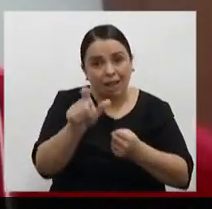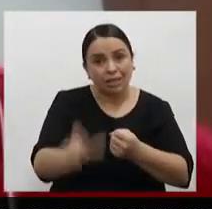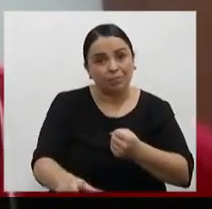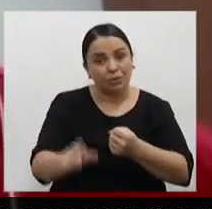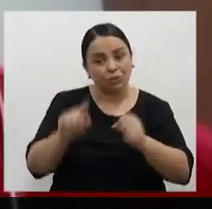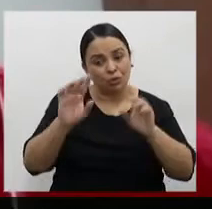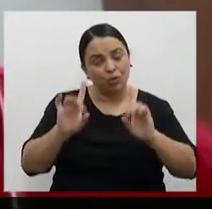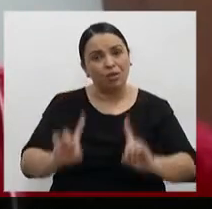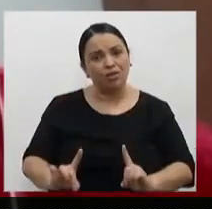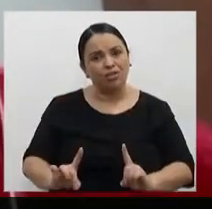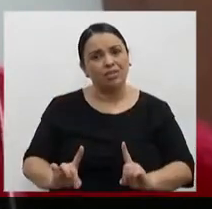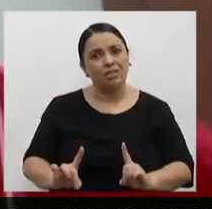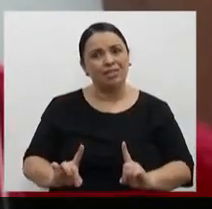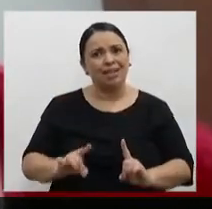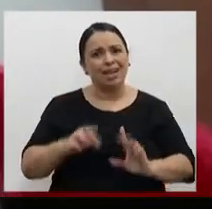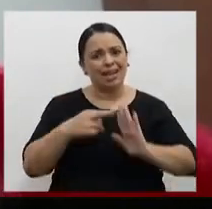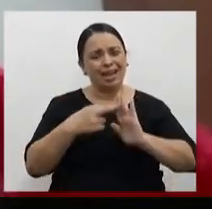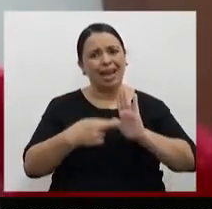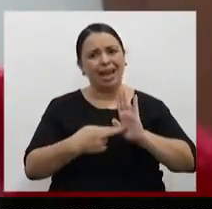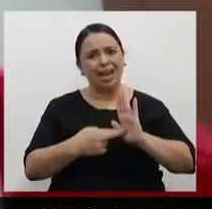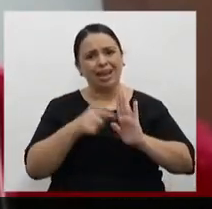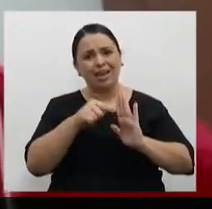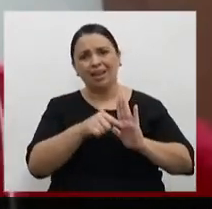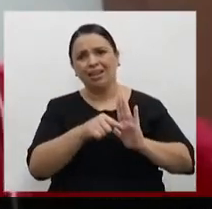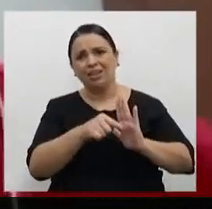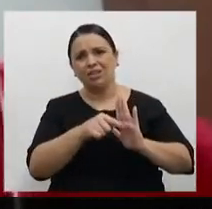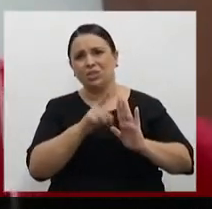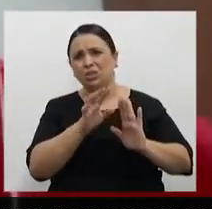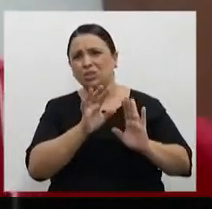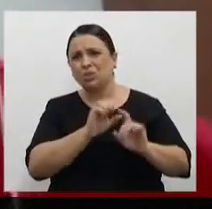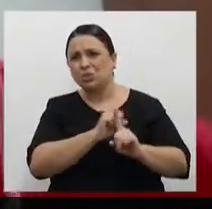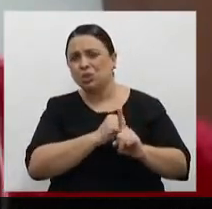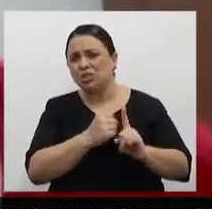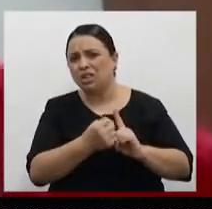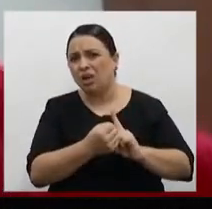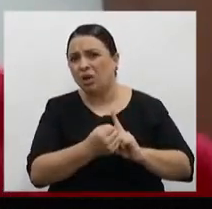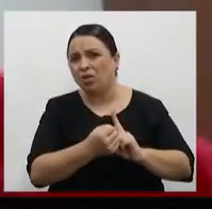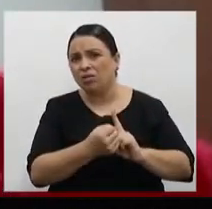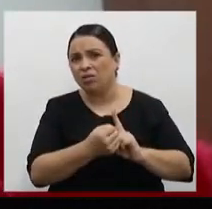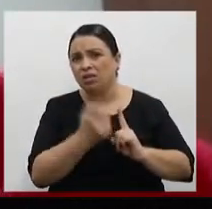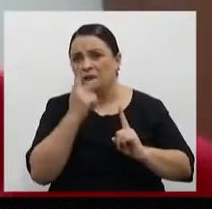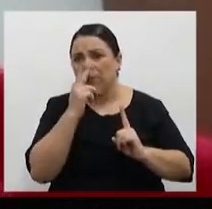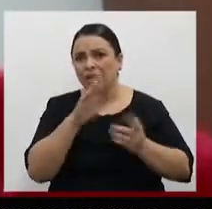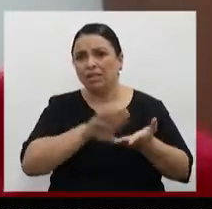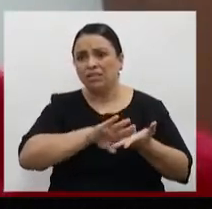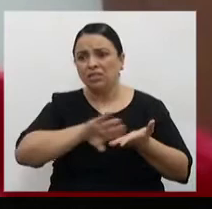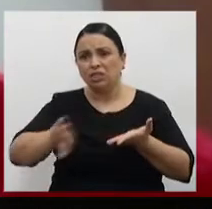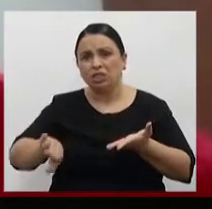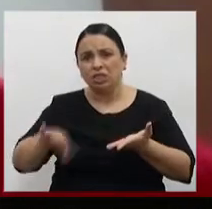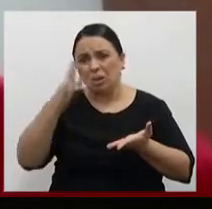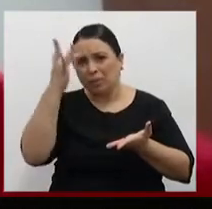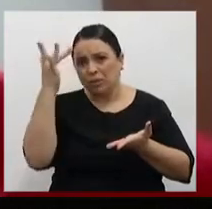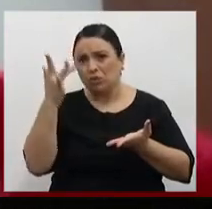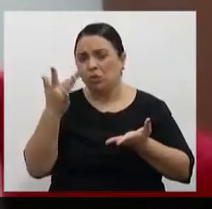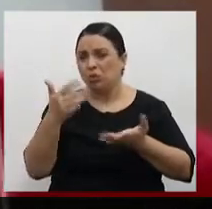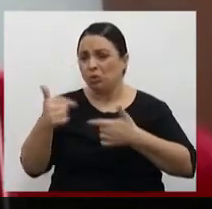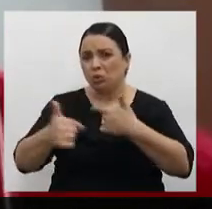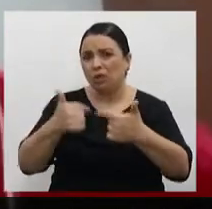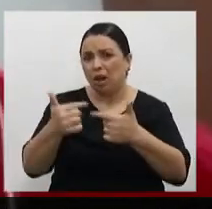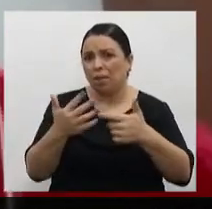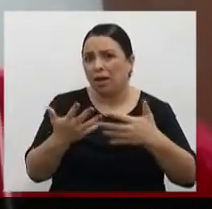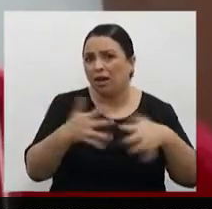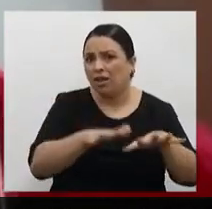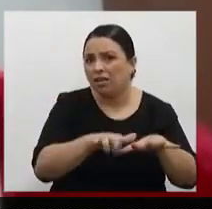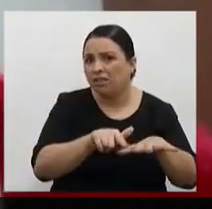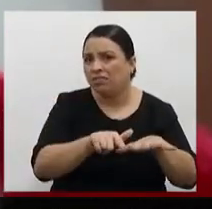que é social, que muitas das vezes retira a pessoa com deficiência do mercado de trabalho. Então é na